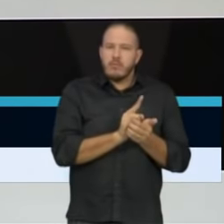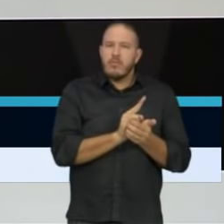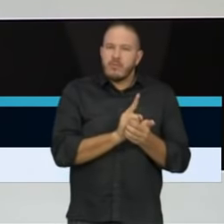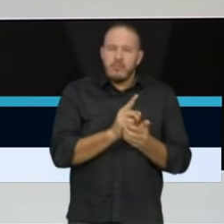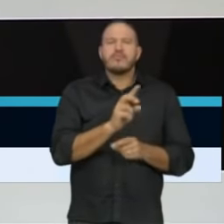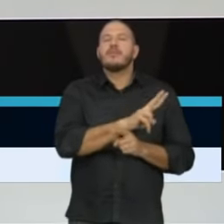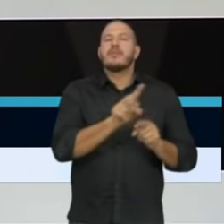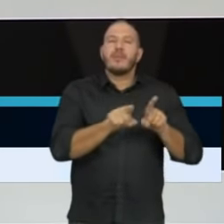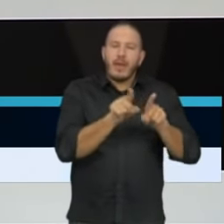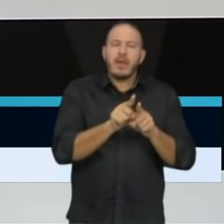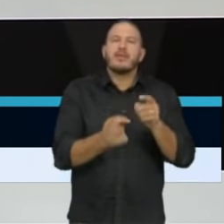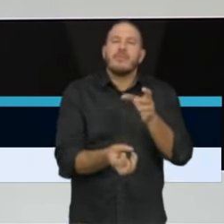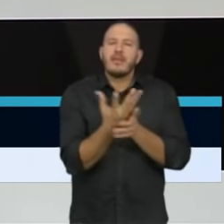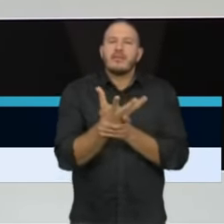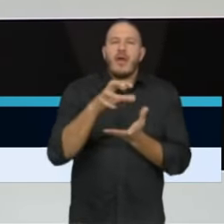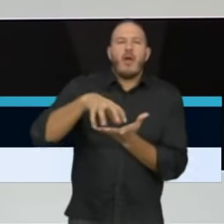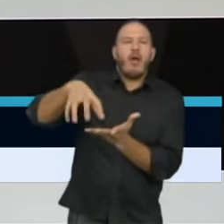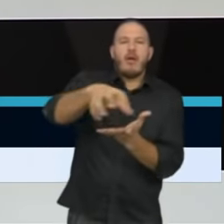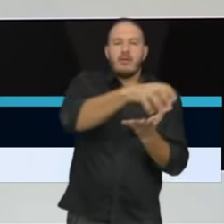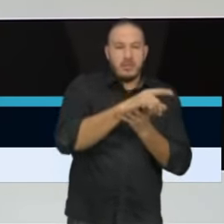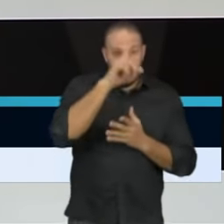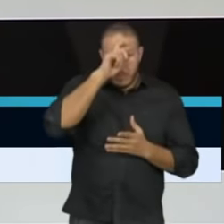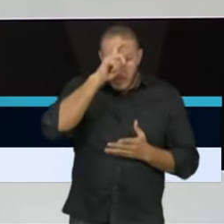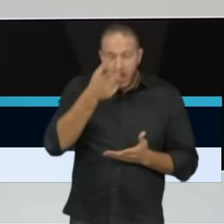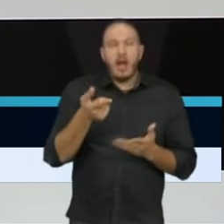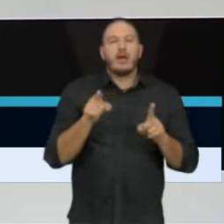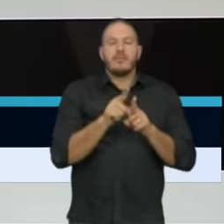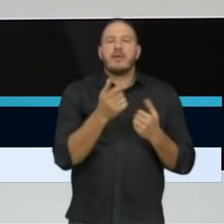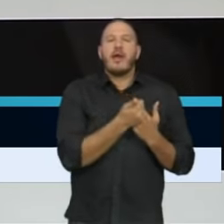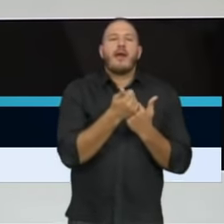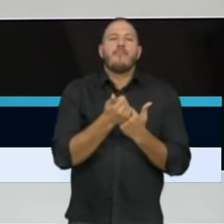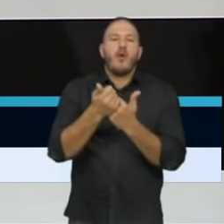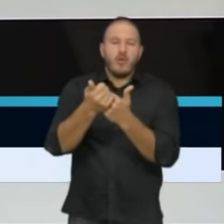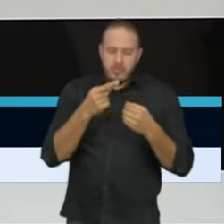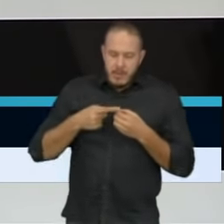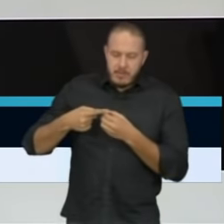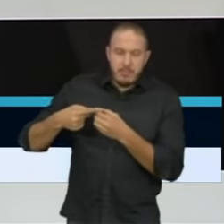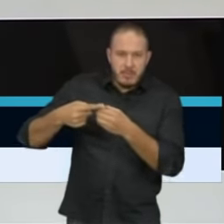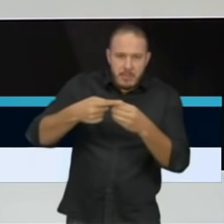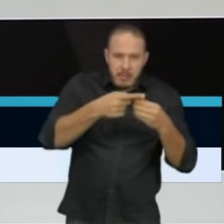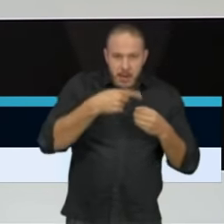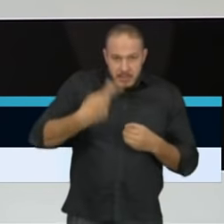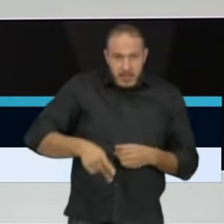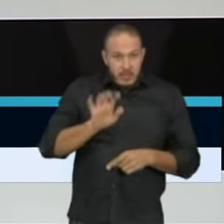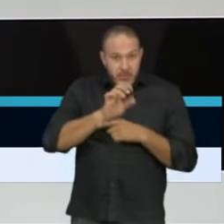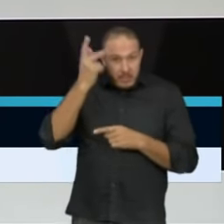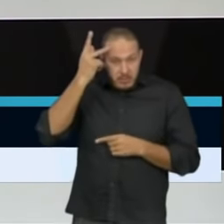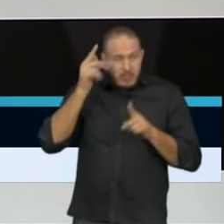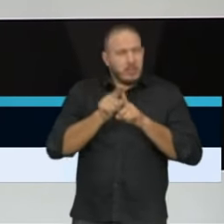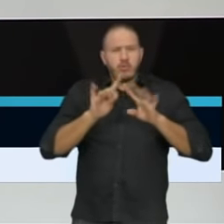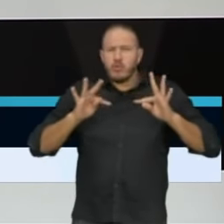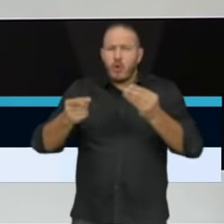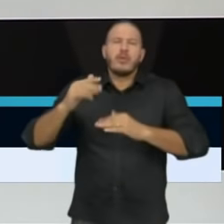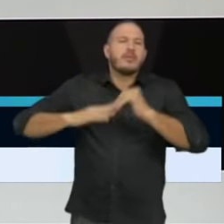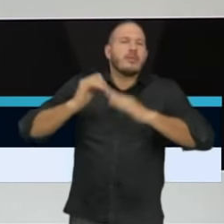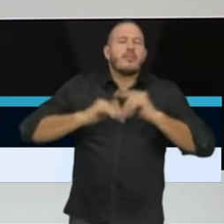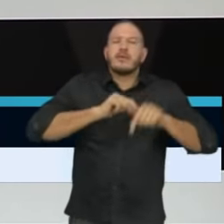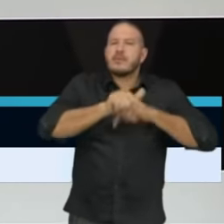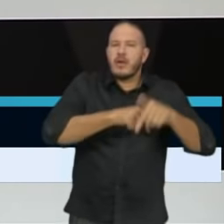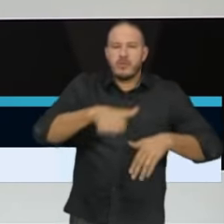de hospitais de campanha, para o apoio aos municípios do Estado de São Paulo e para todas as demais ações de saúde que